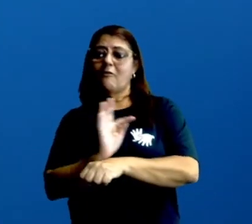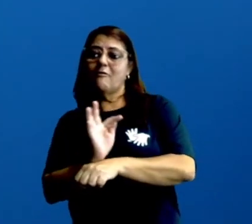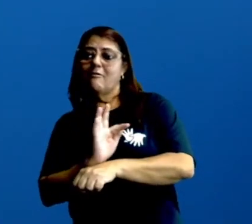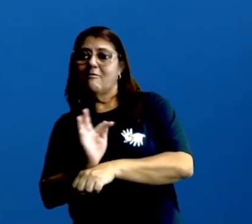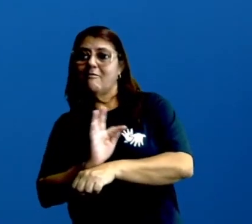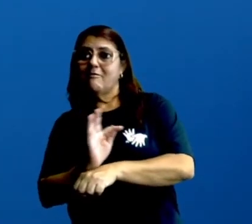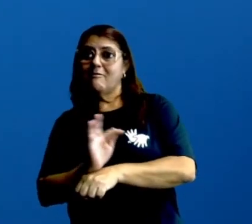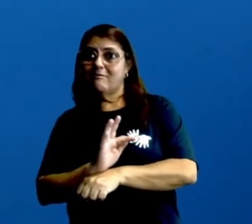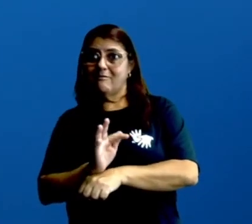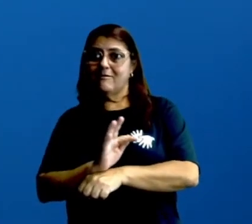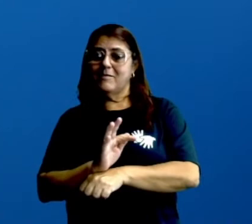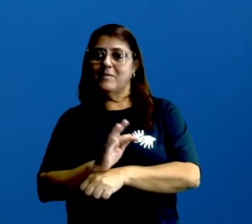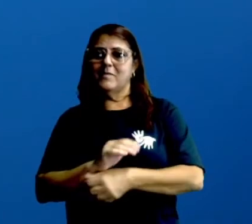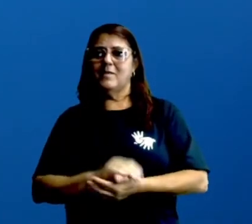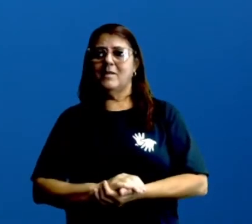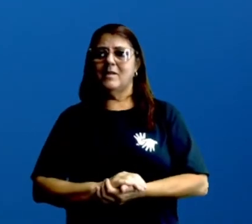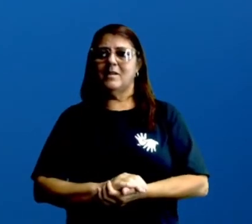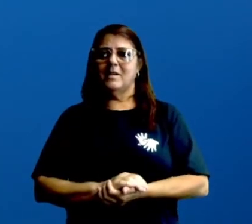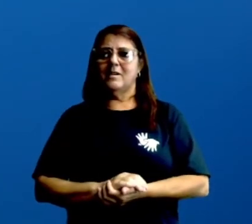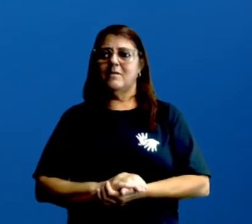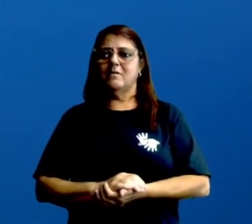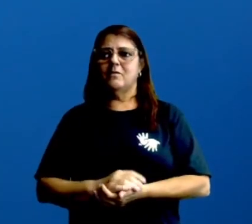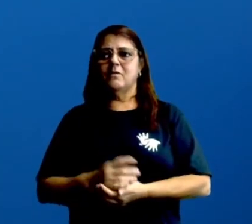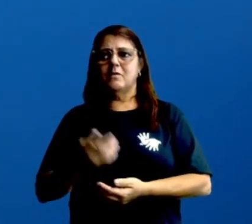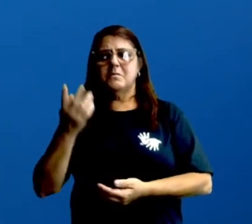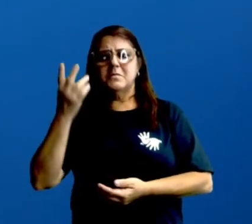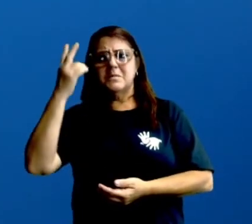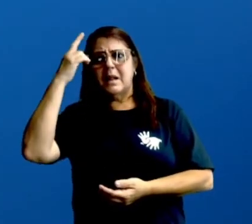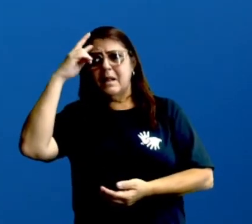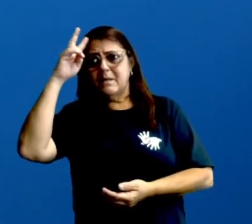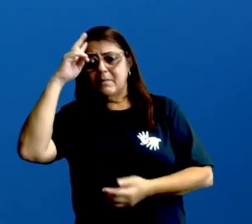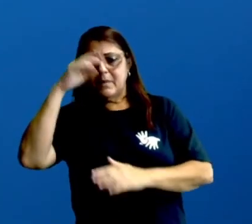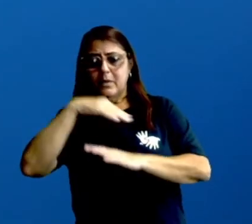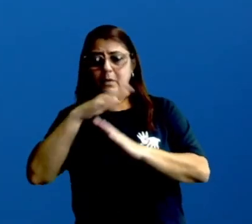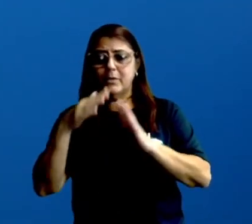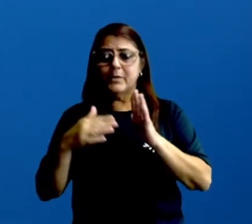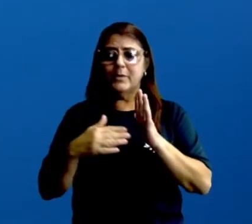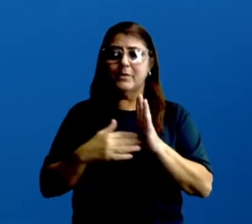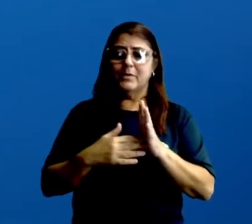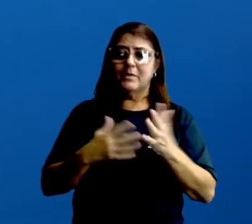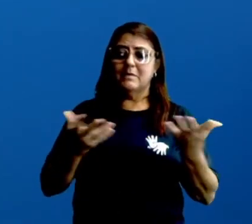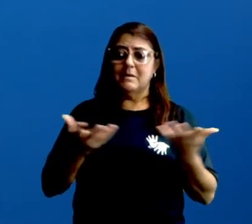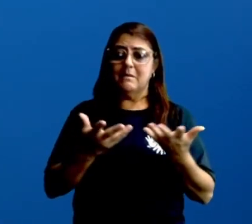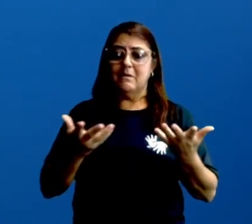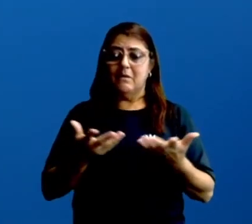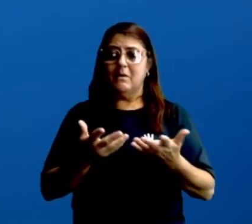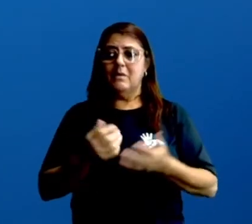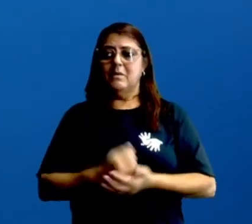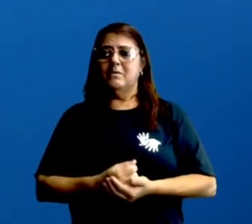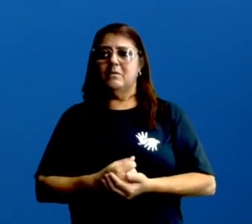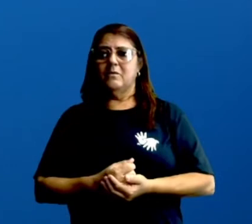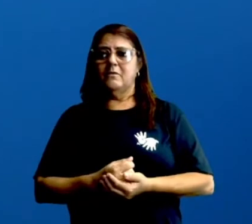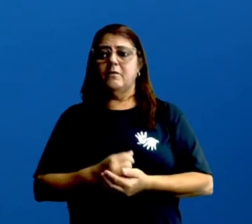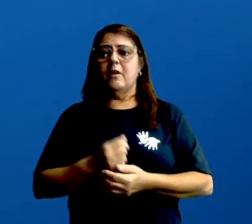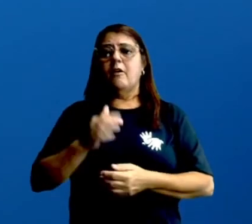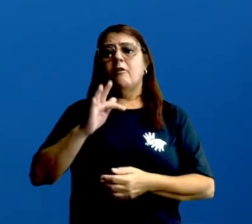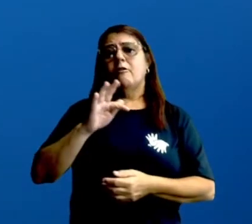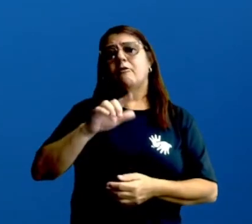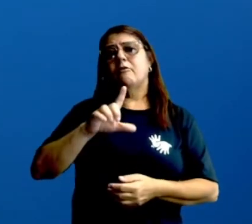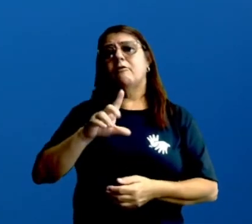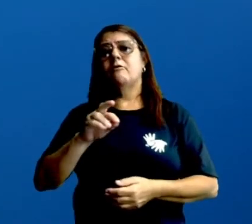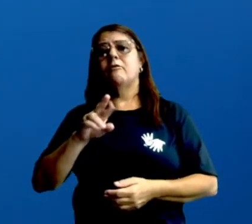filme mas antes disso eu vou fazer uma recapitulação de tudo que a gente conversou até agora em a gente trabalhou a questão da